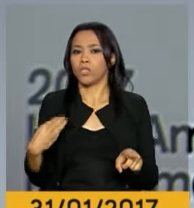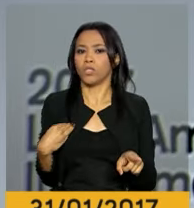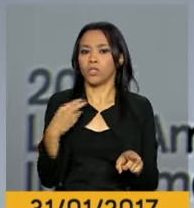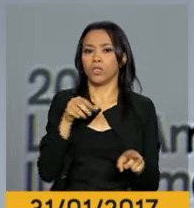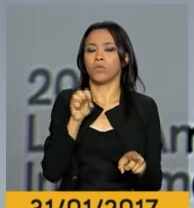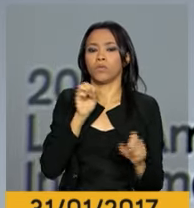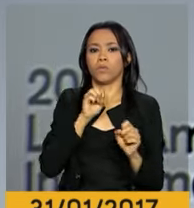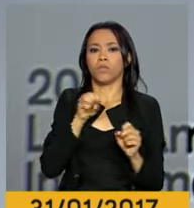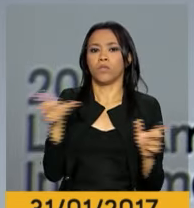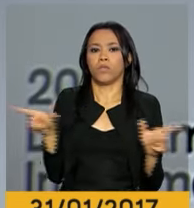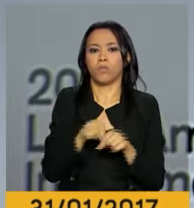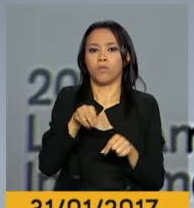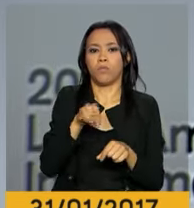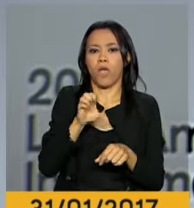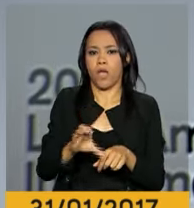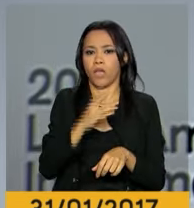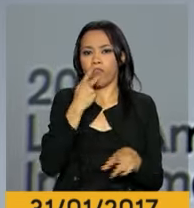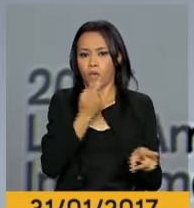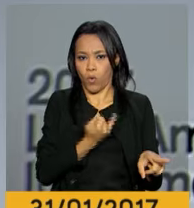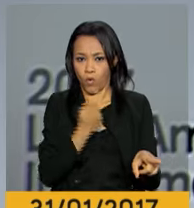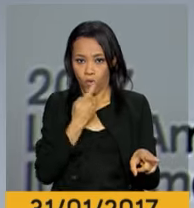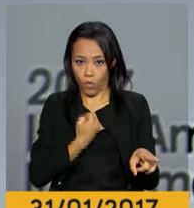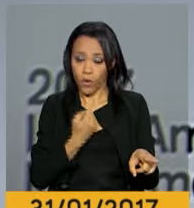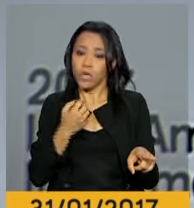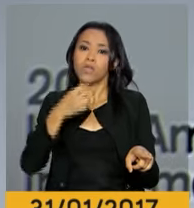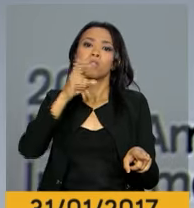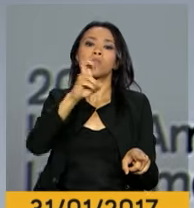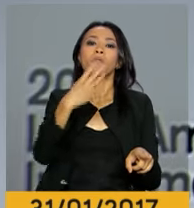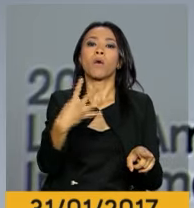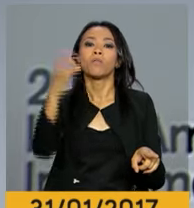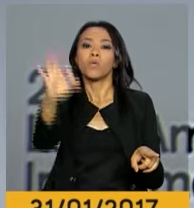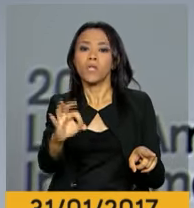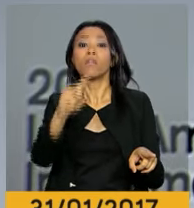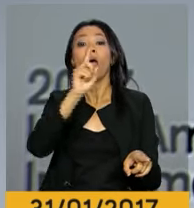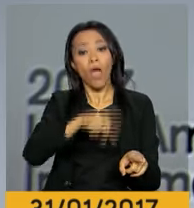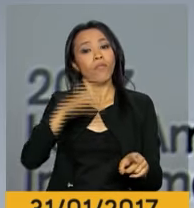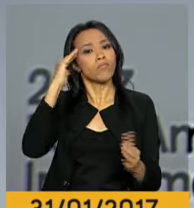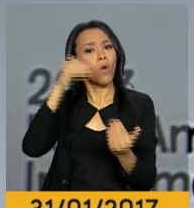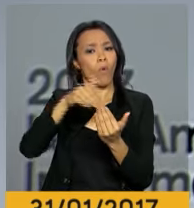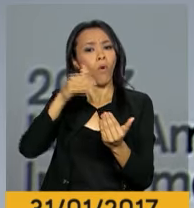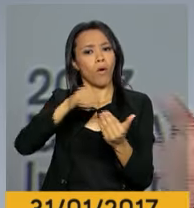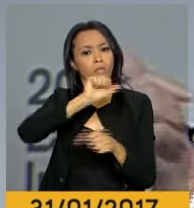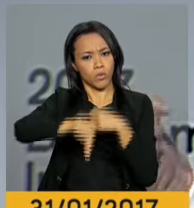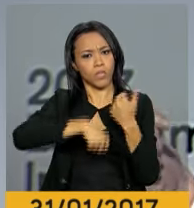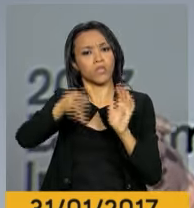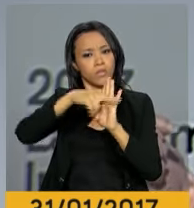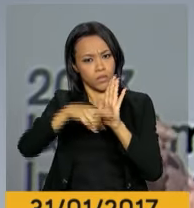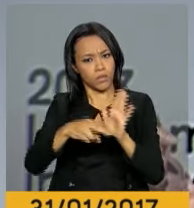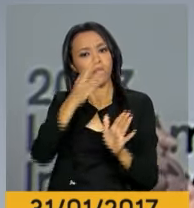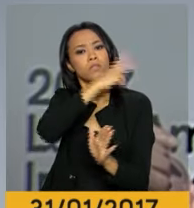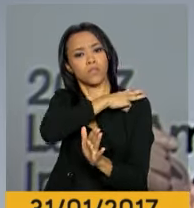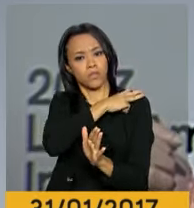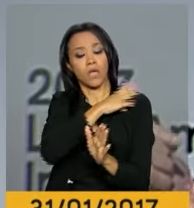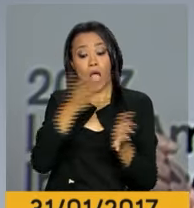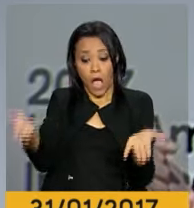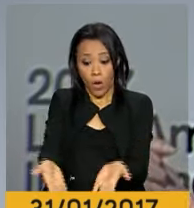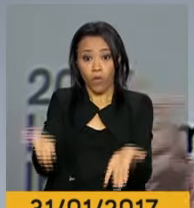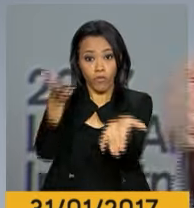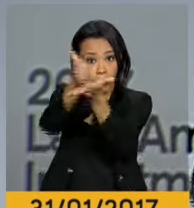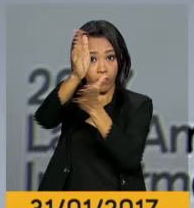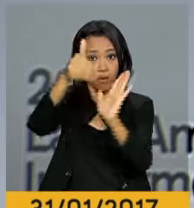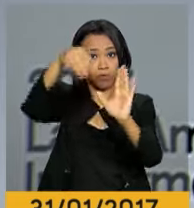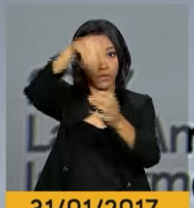que 54% logo na edição da medida por usuário a favor da reforma do Ensino Médio agora quando foi aprovado na